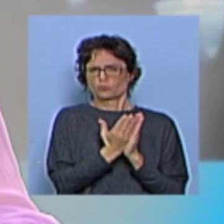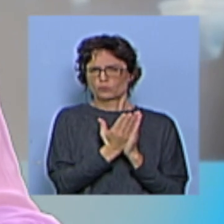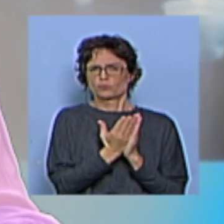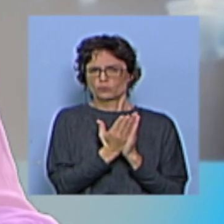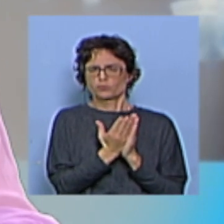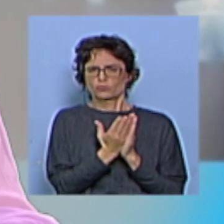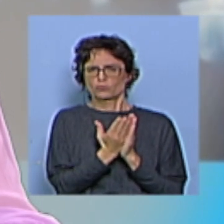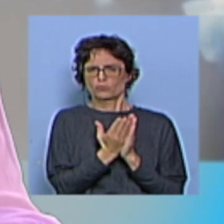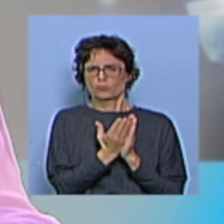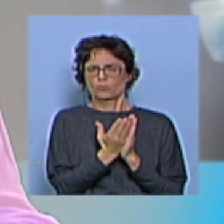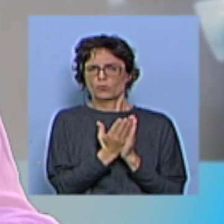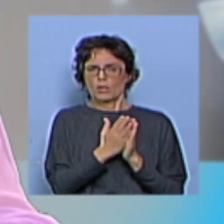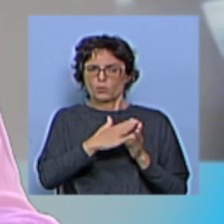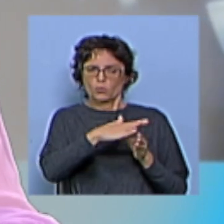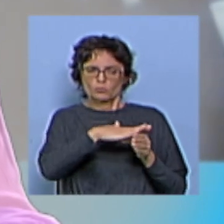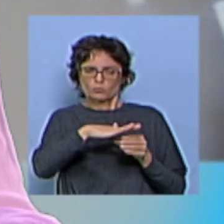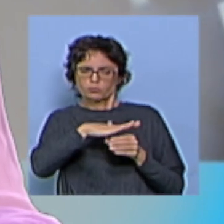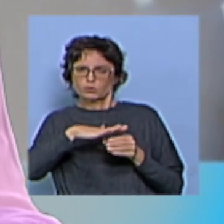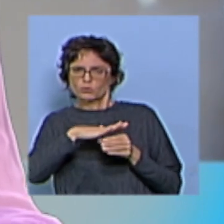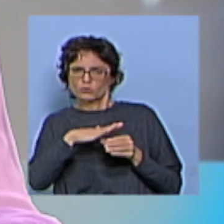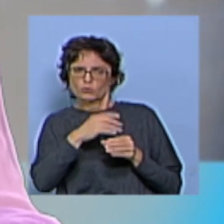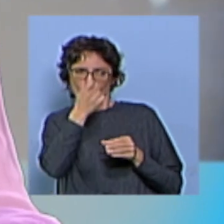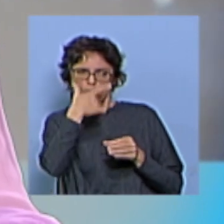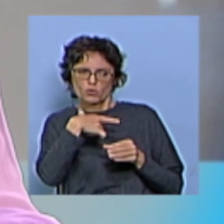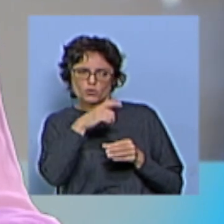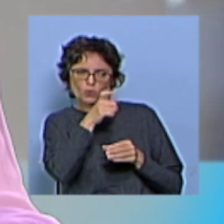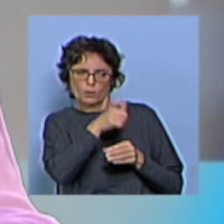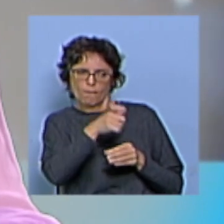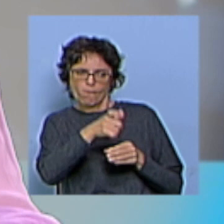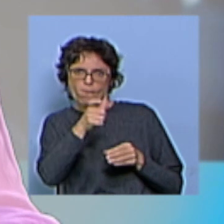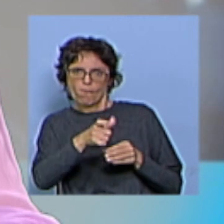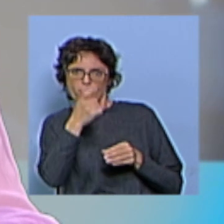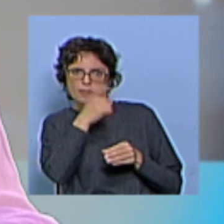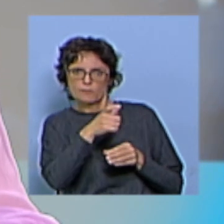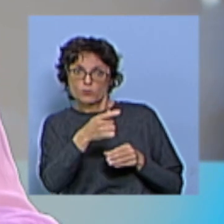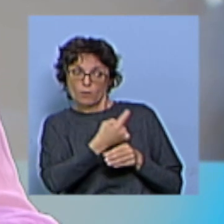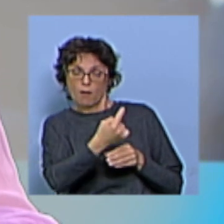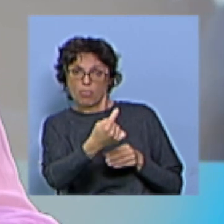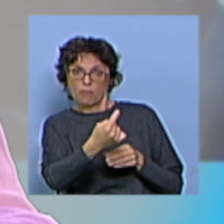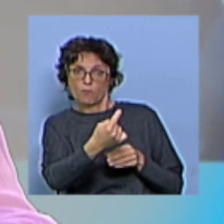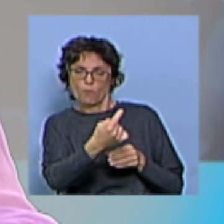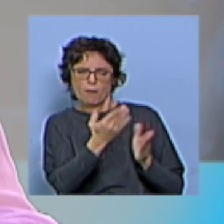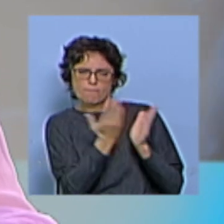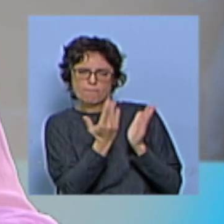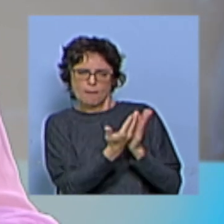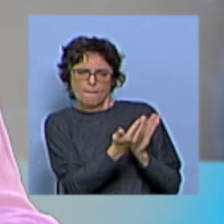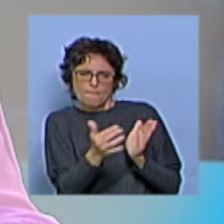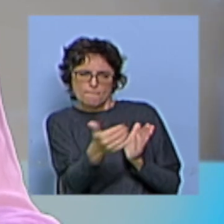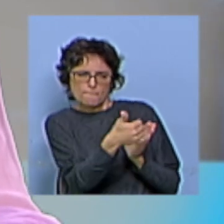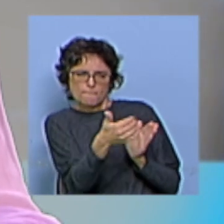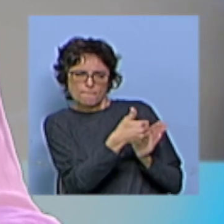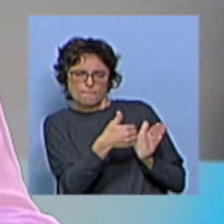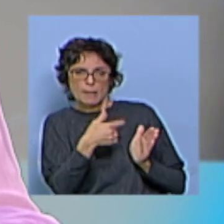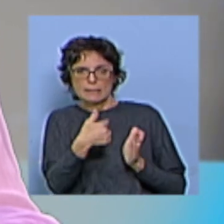de caso, com a história de cada uma das pessoas e depois trazemos todos os dados científicos que, no fundo, fundamentam a ação concreta destas